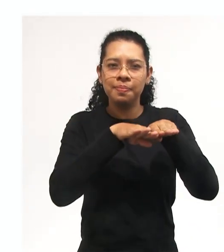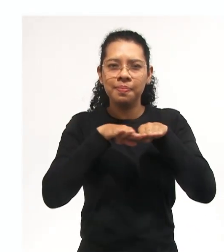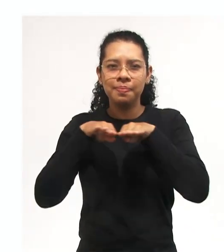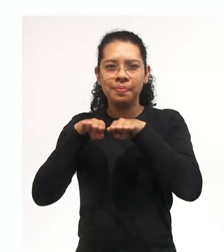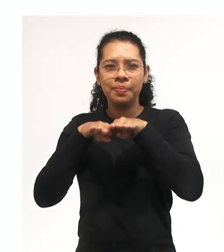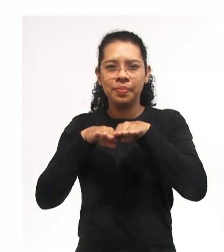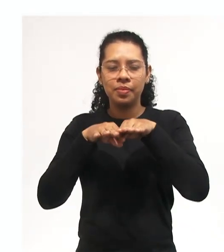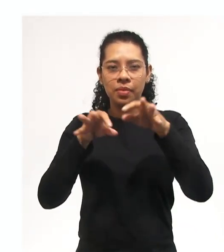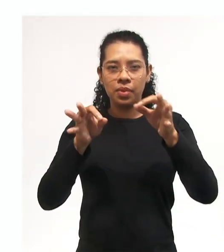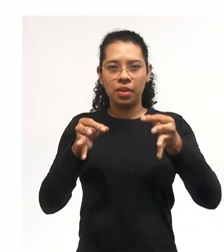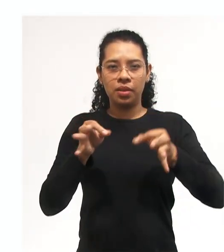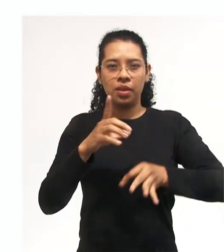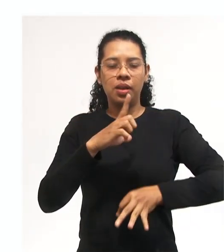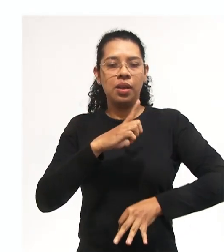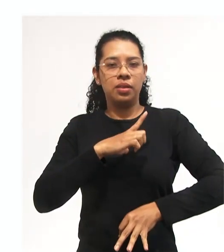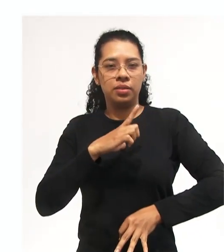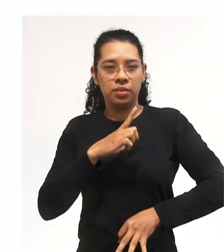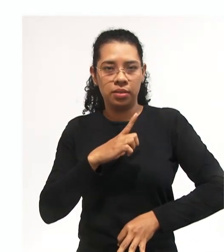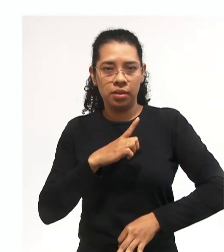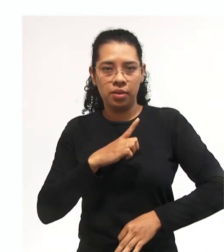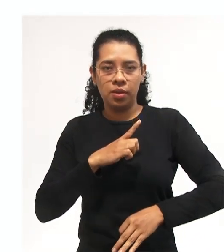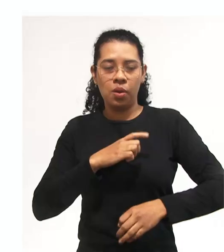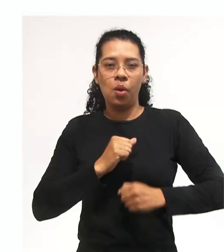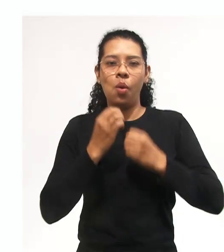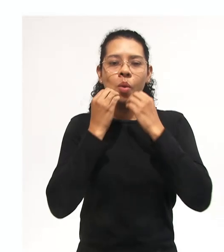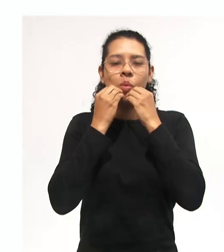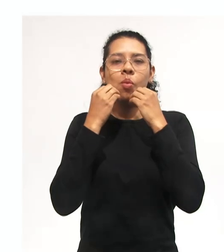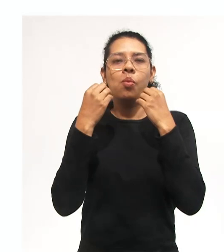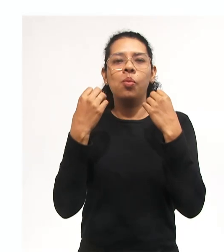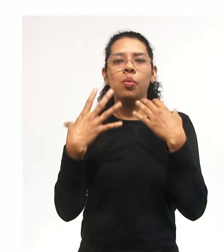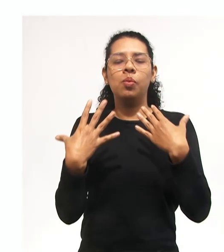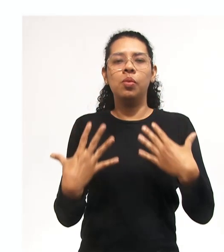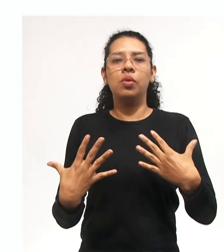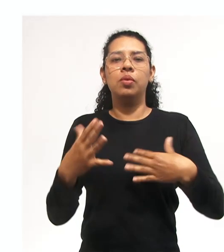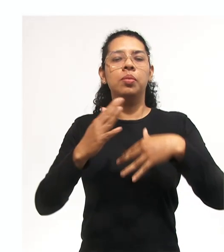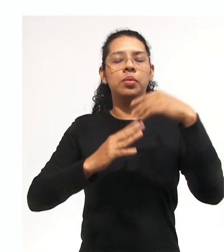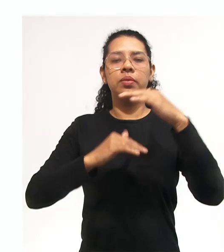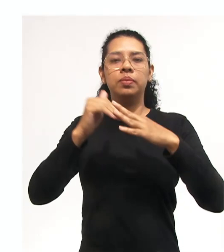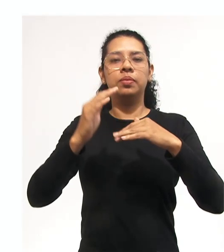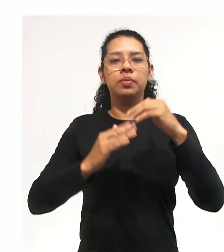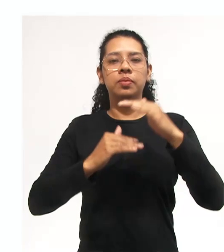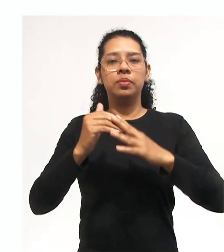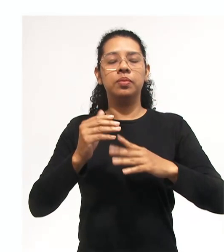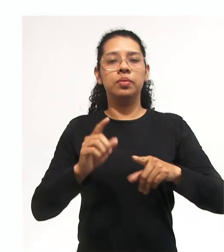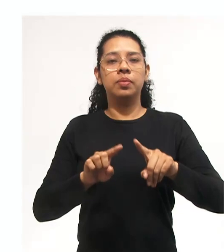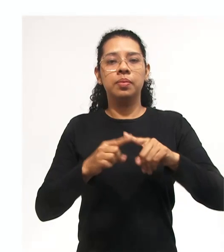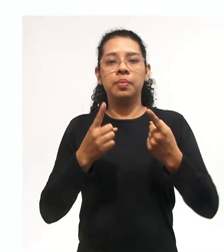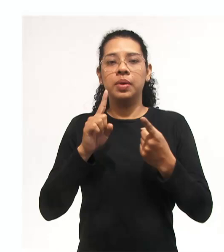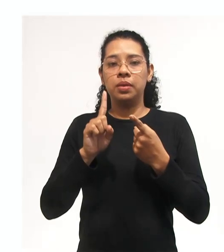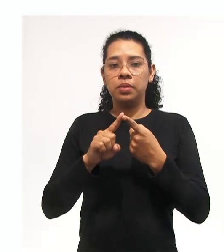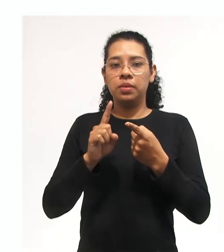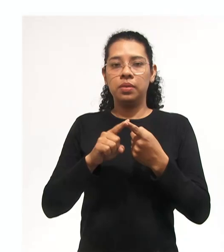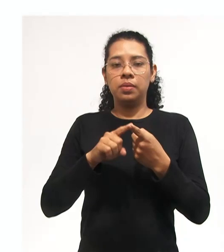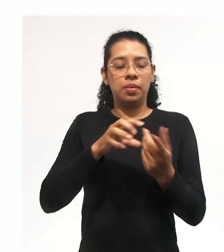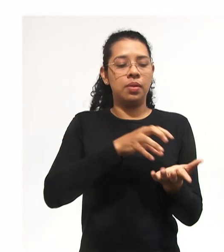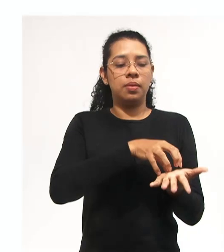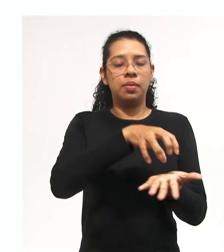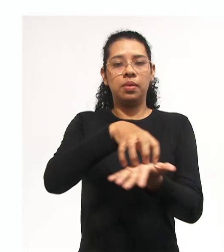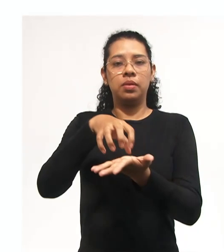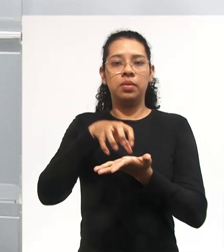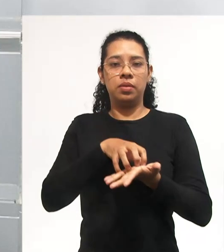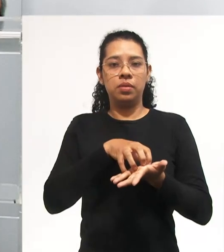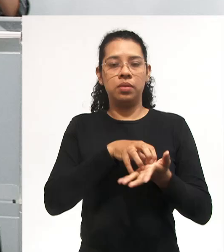falado antes, competência dos trabalhadores e as competências organizacionais. Então,